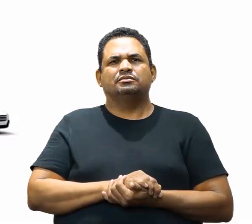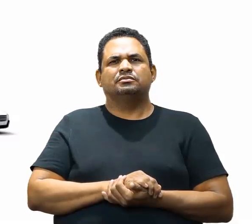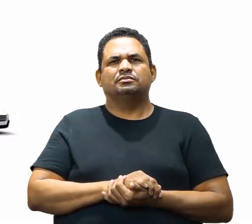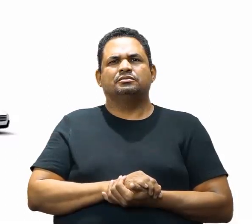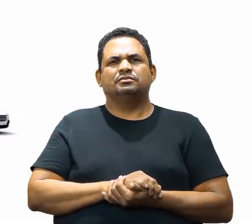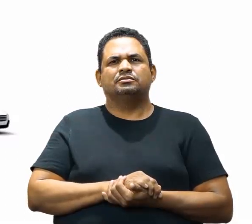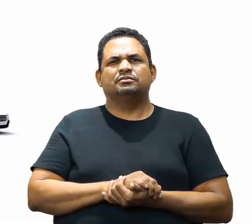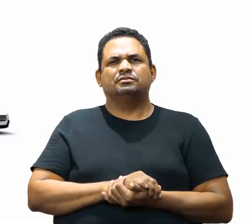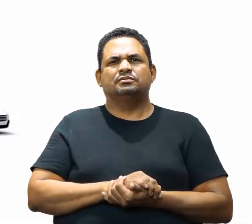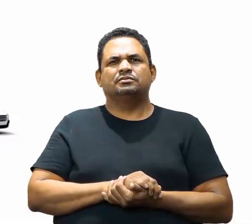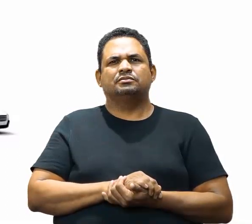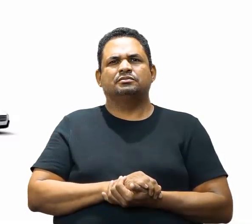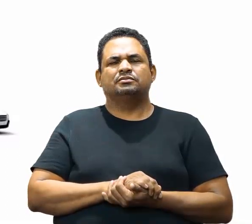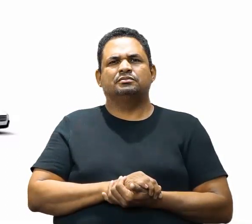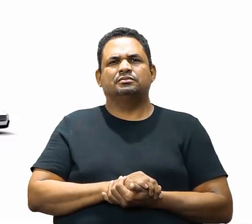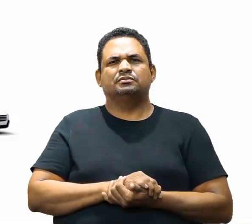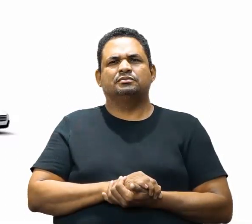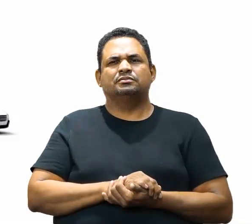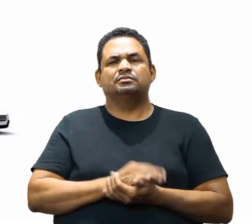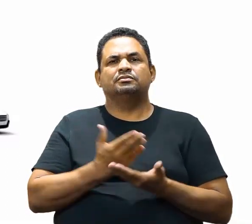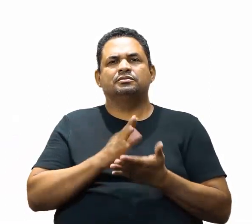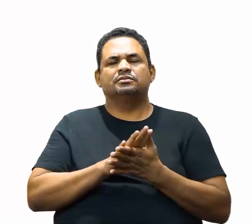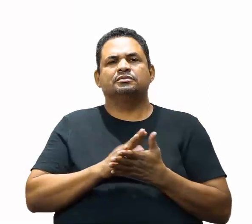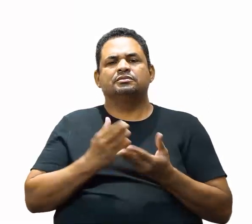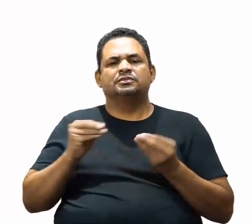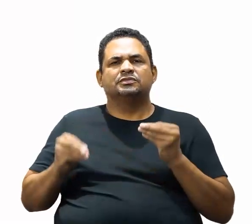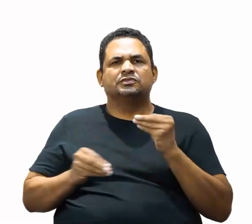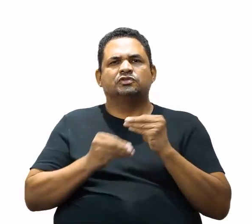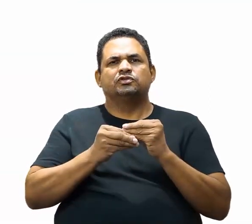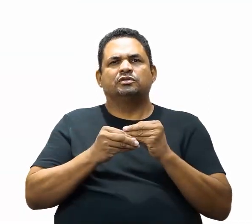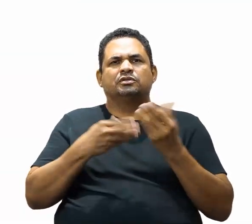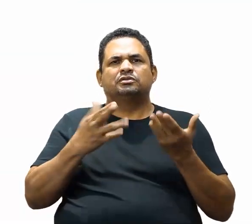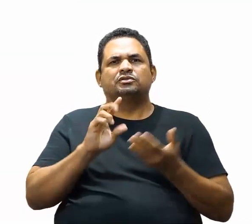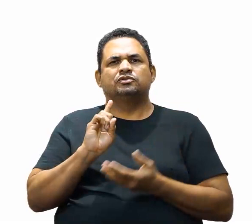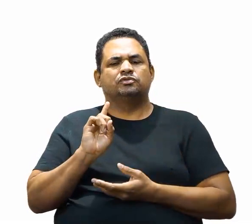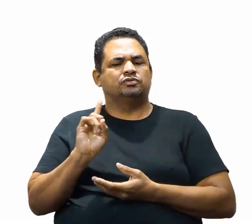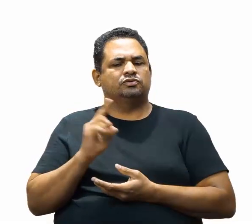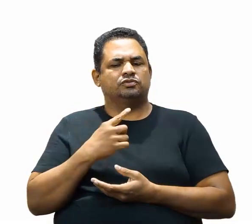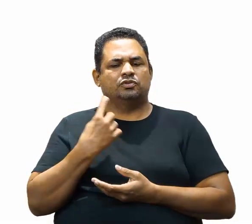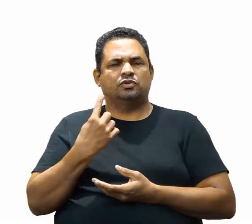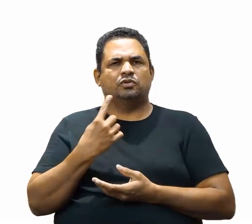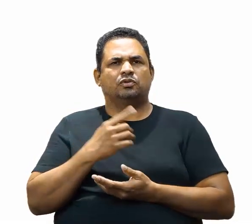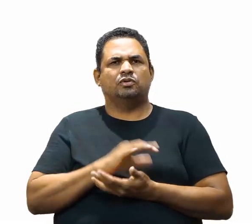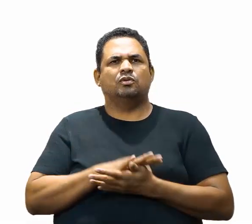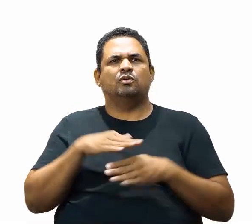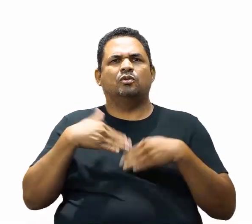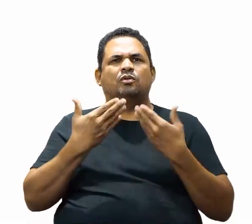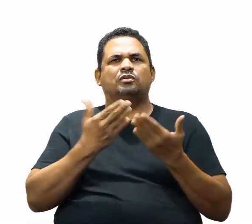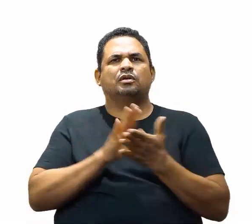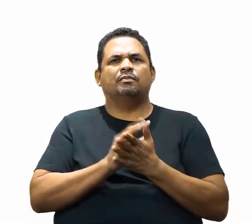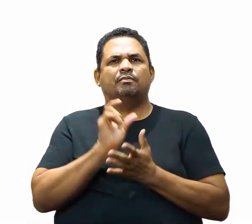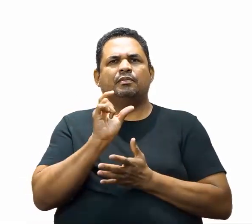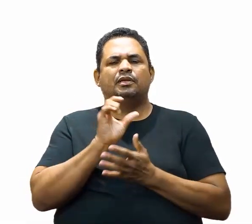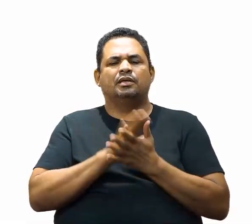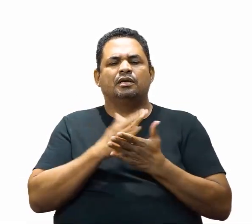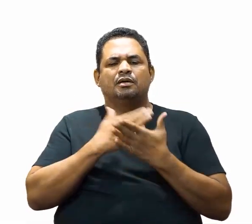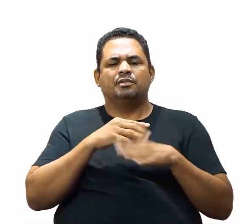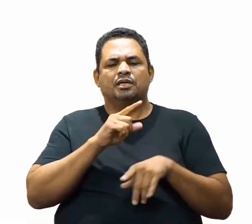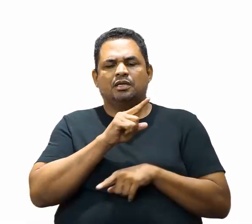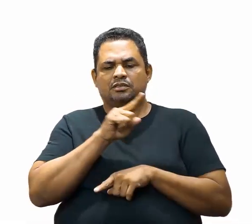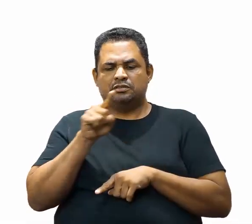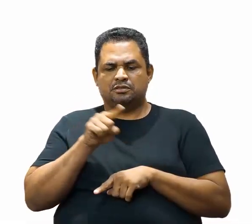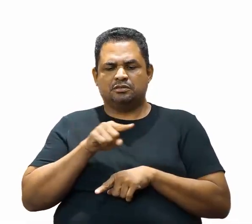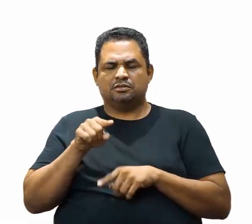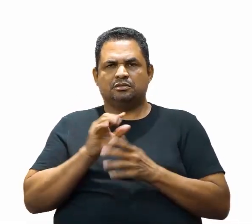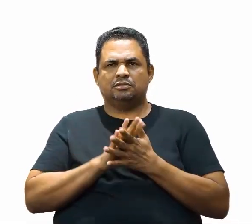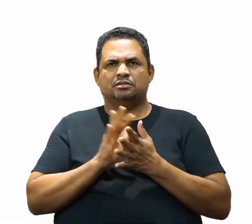caminhões. Árbol, árboles. Eu vou só acrescentar. Quando a palavra ela termina em Z, a sua forma